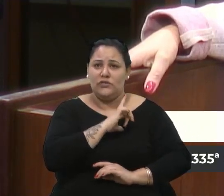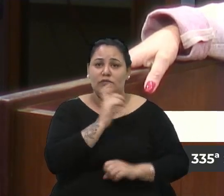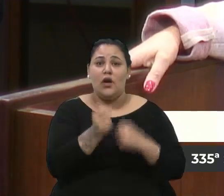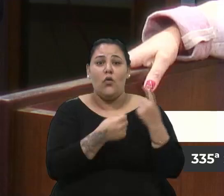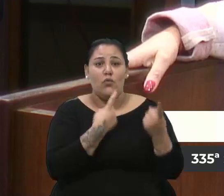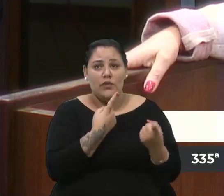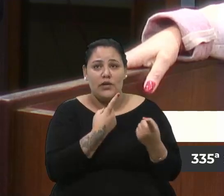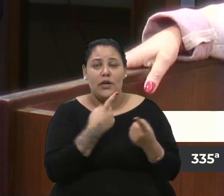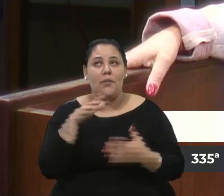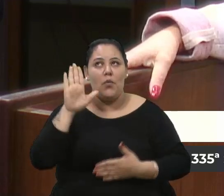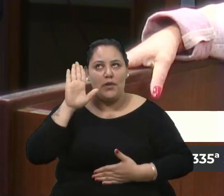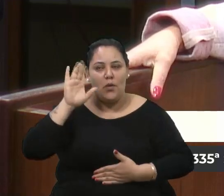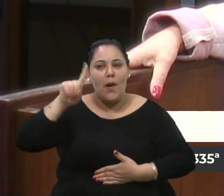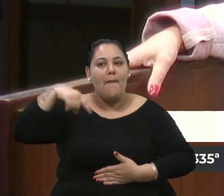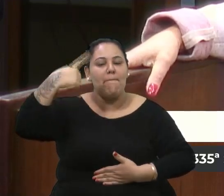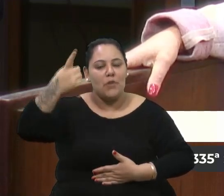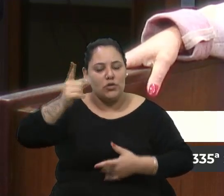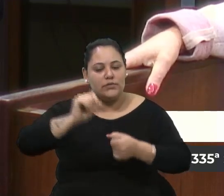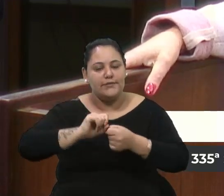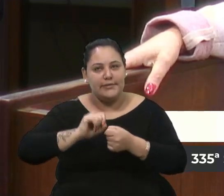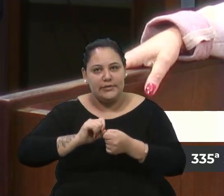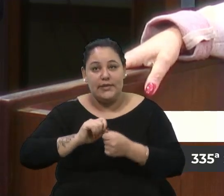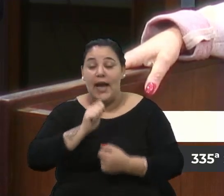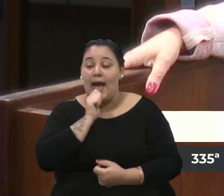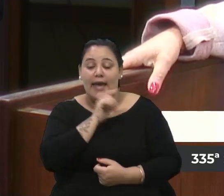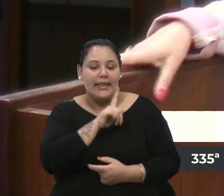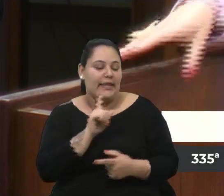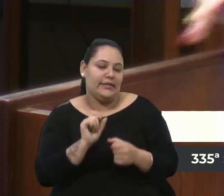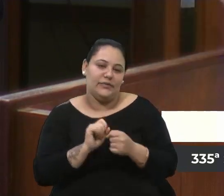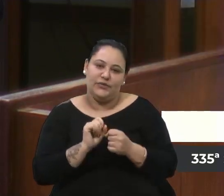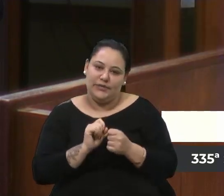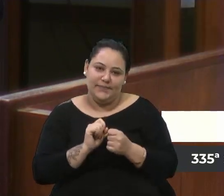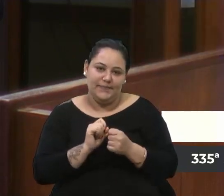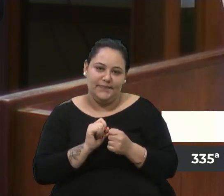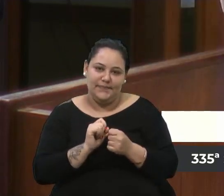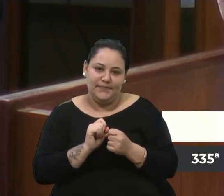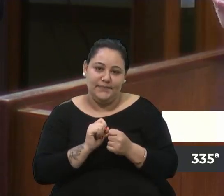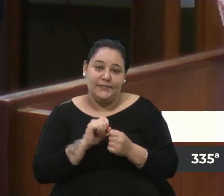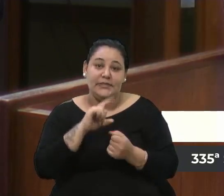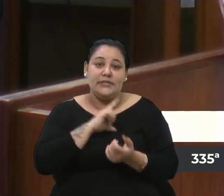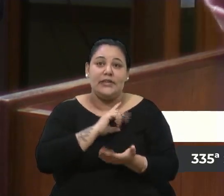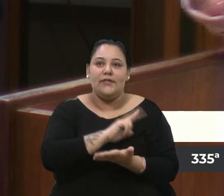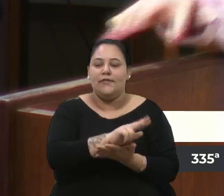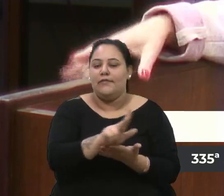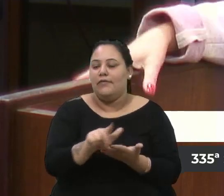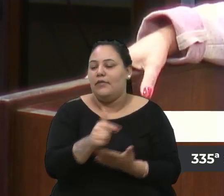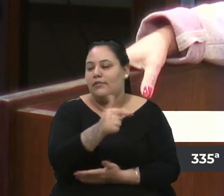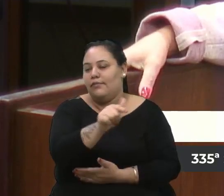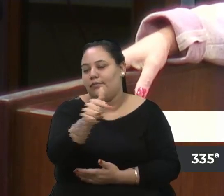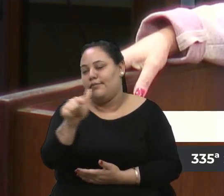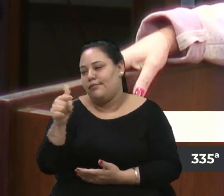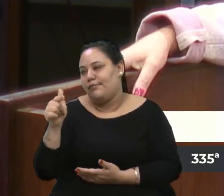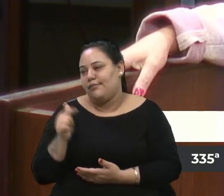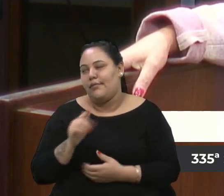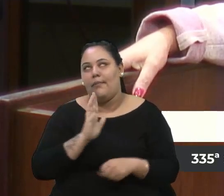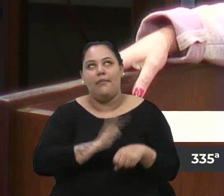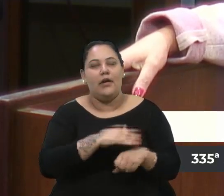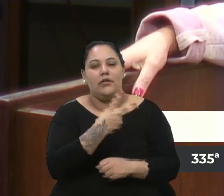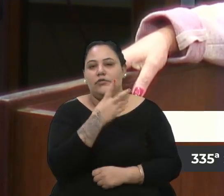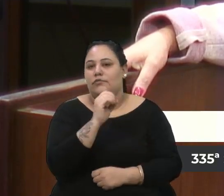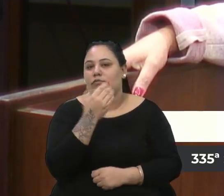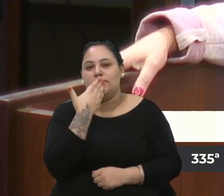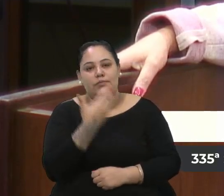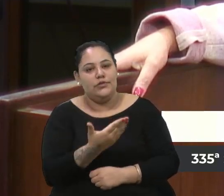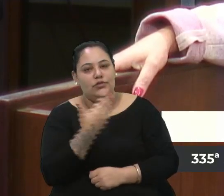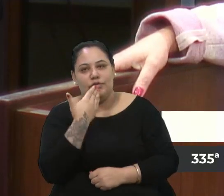que a próxima seria esta, ainda não está feita. Tem várias outras, eu diria mais de 20 pedindo,